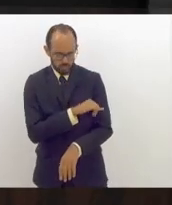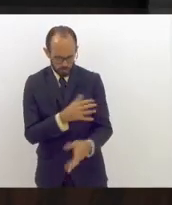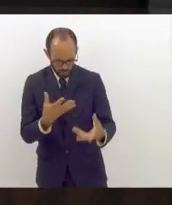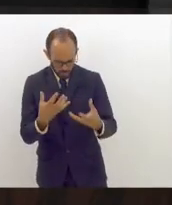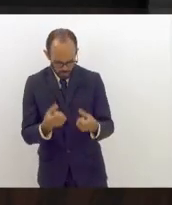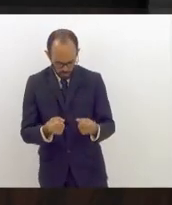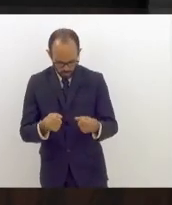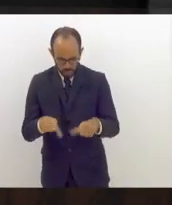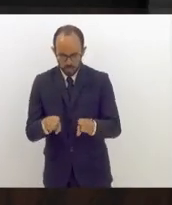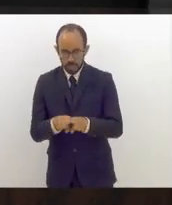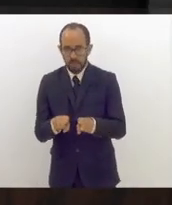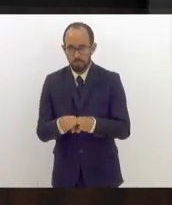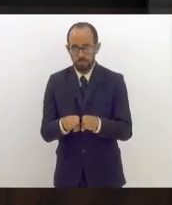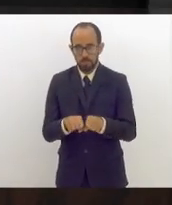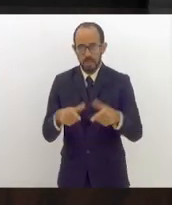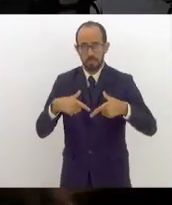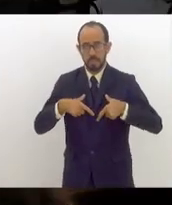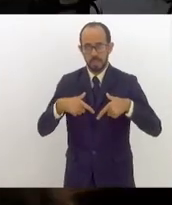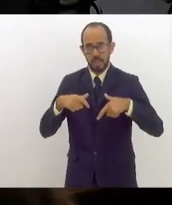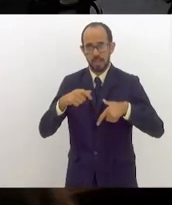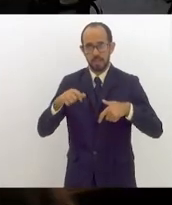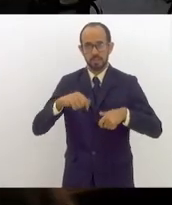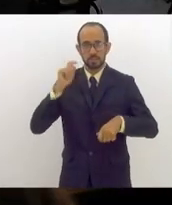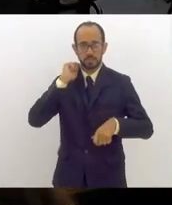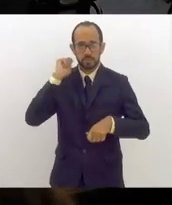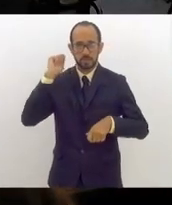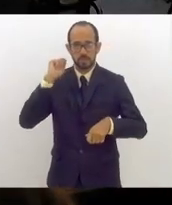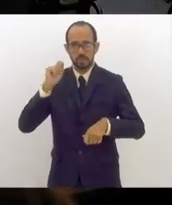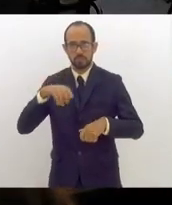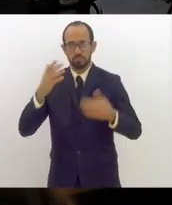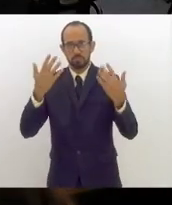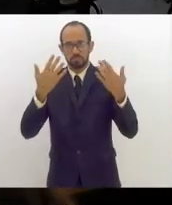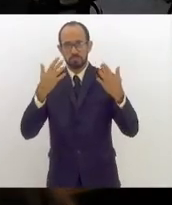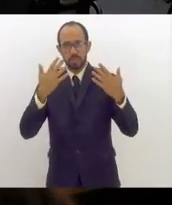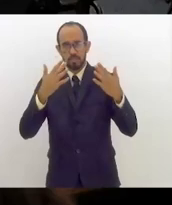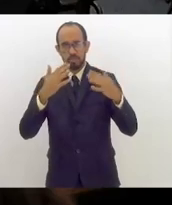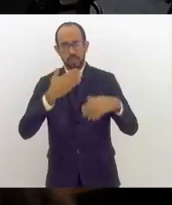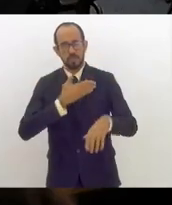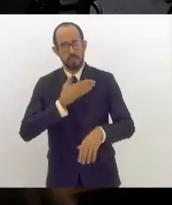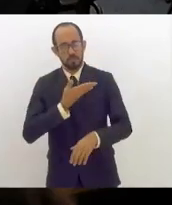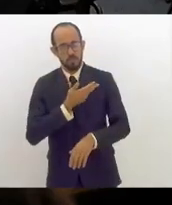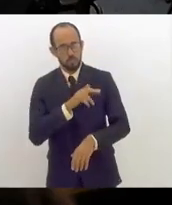receber medalha Tiradentes Parabéns meu irmão